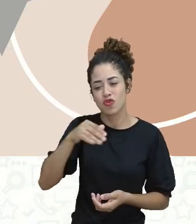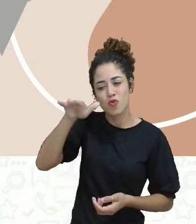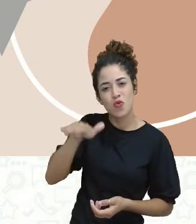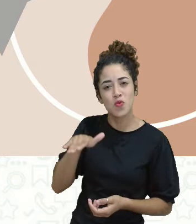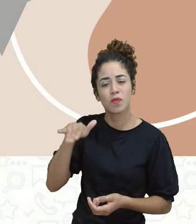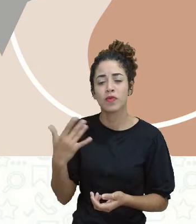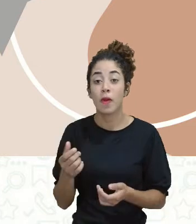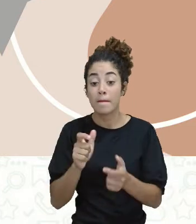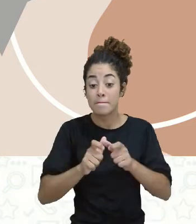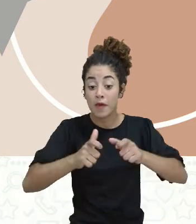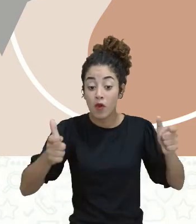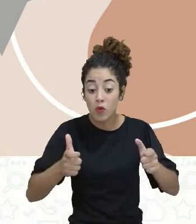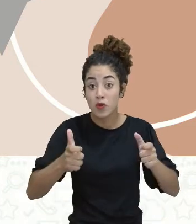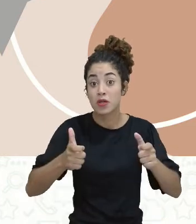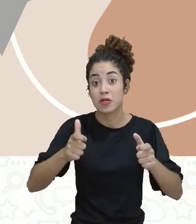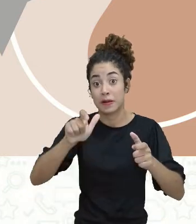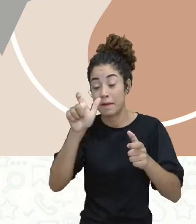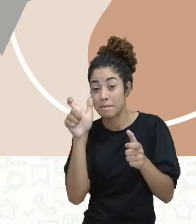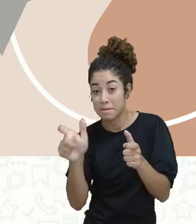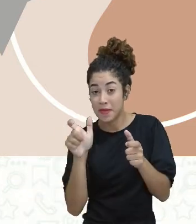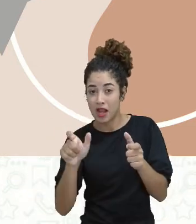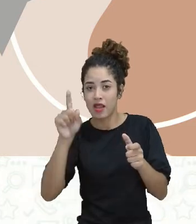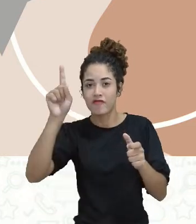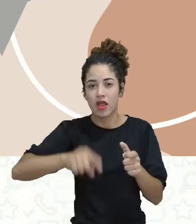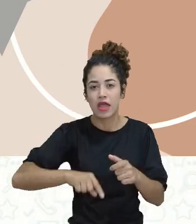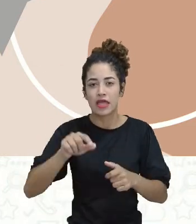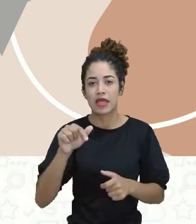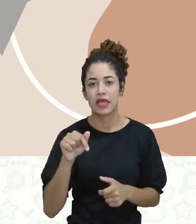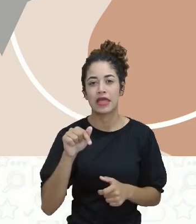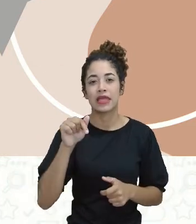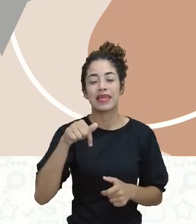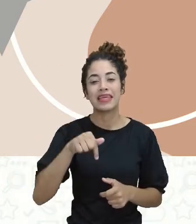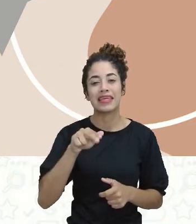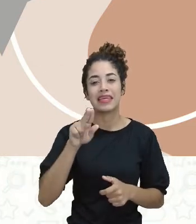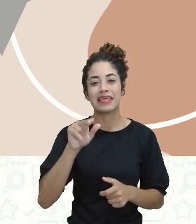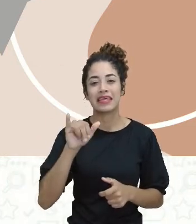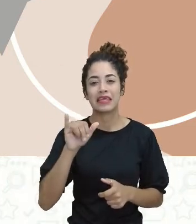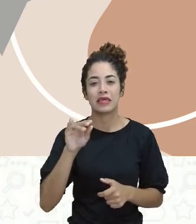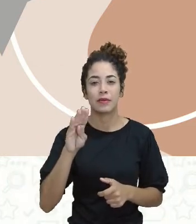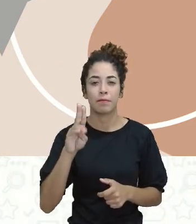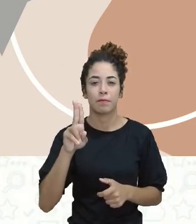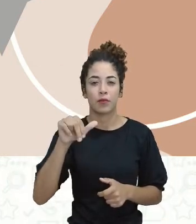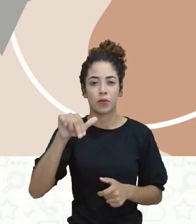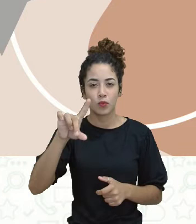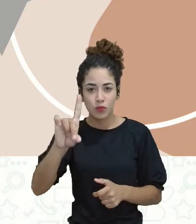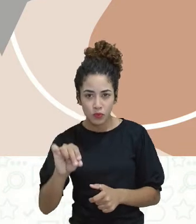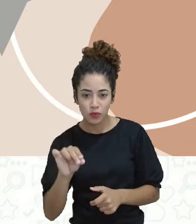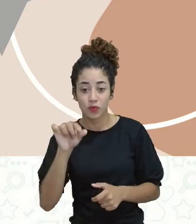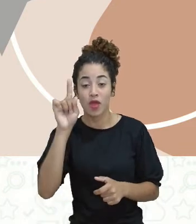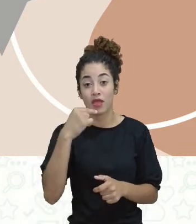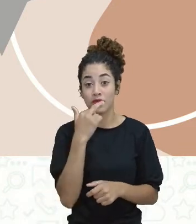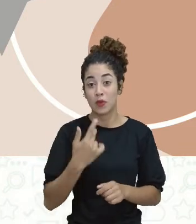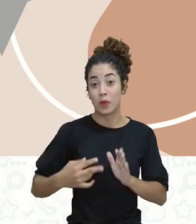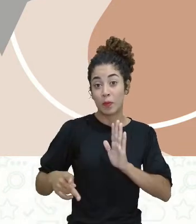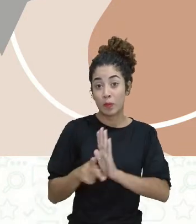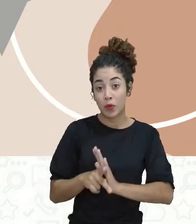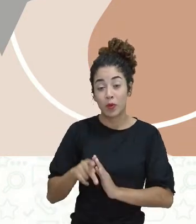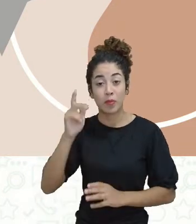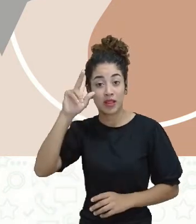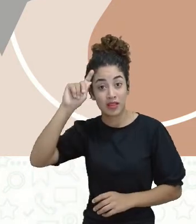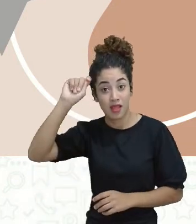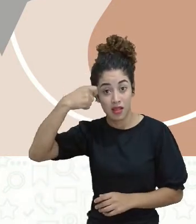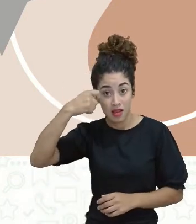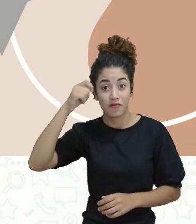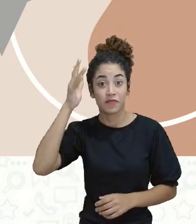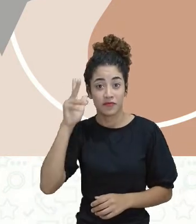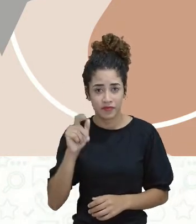dessas palavras vem do quimbundo, né? Que é uma língua falada lá na África. E vale